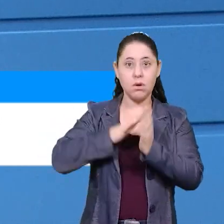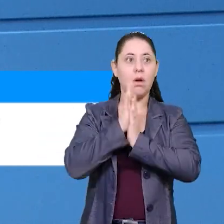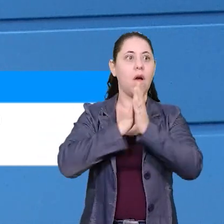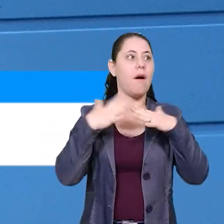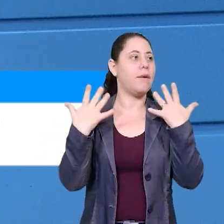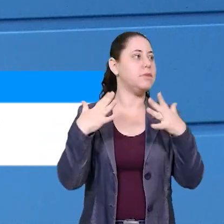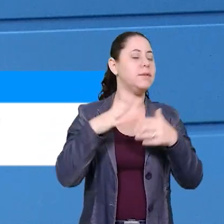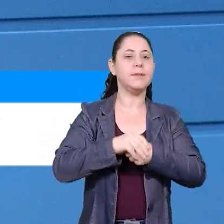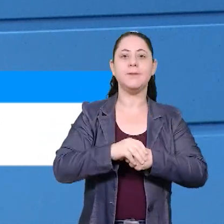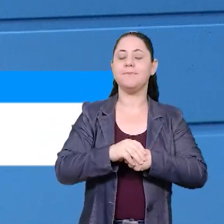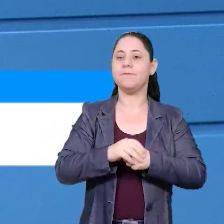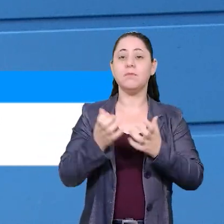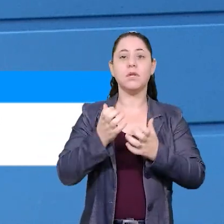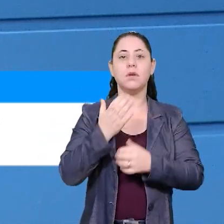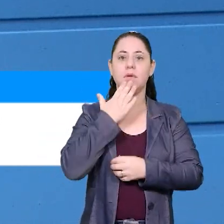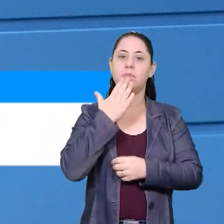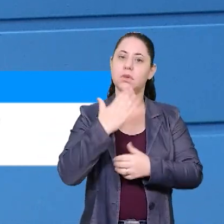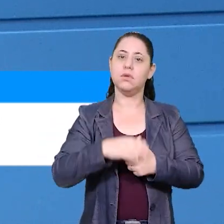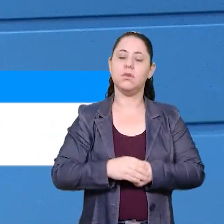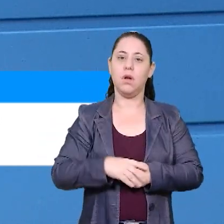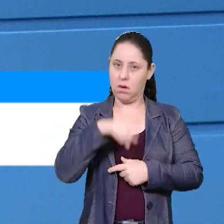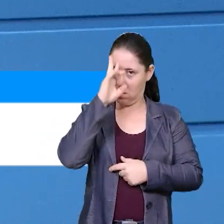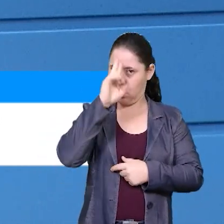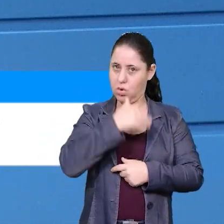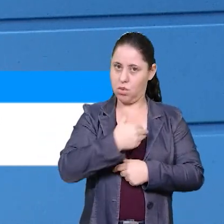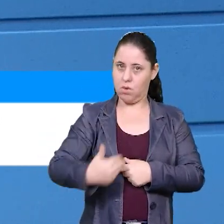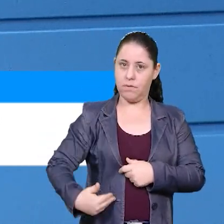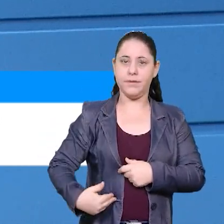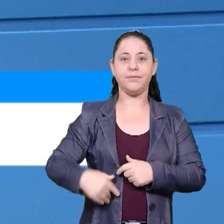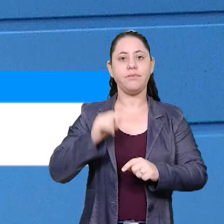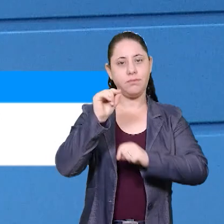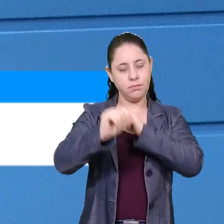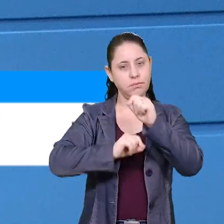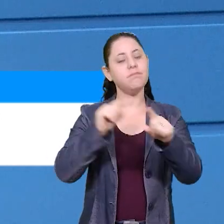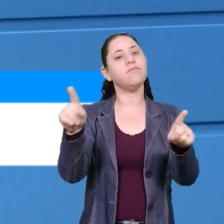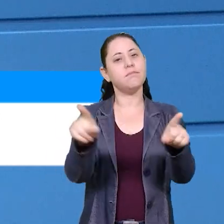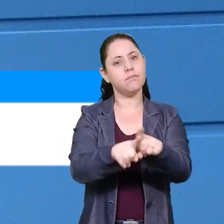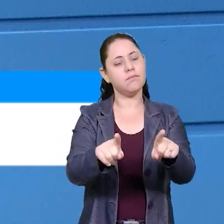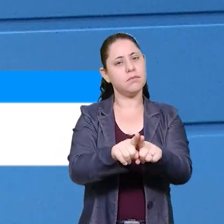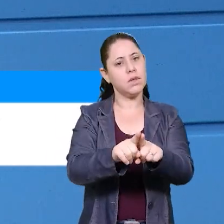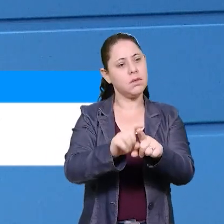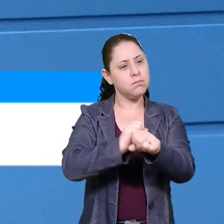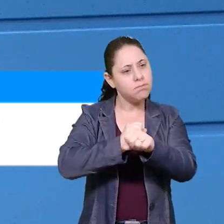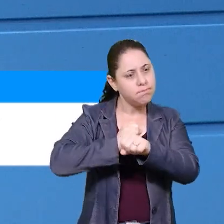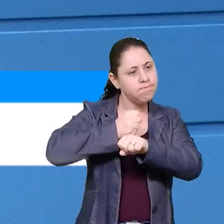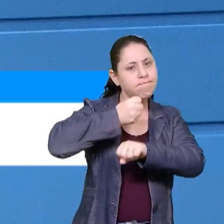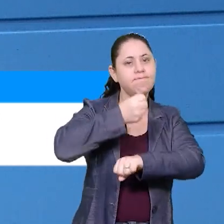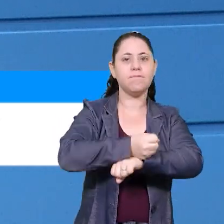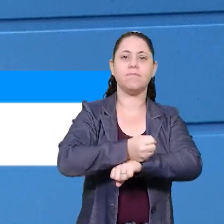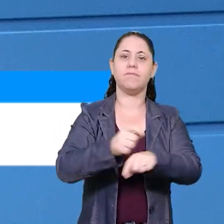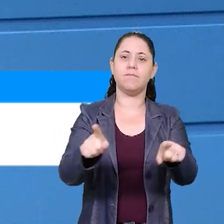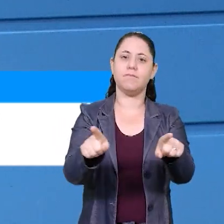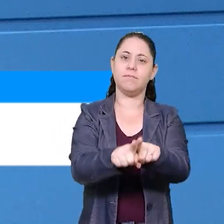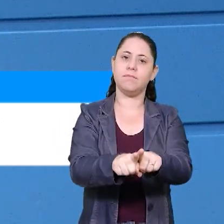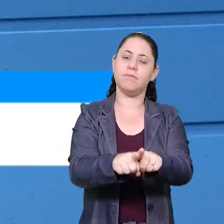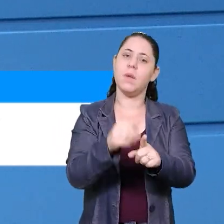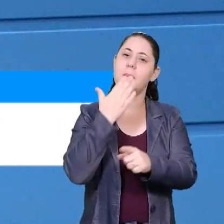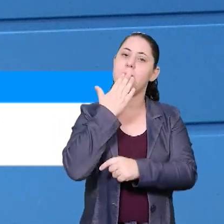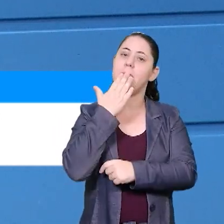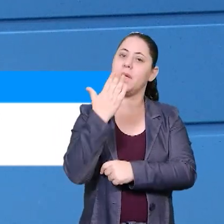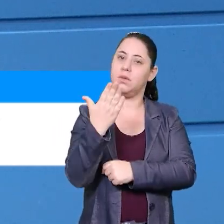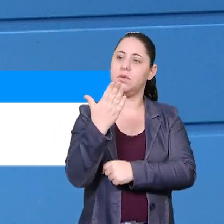as pessoas estão muito ansiosas. Então, eu gostaria de solicitar à líder do governo, né, que também se